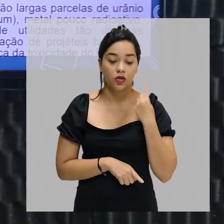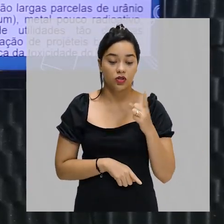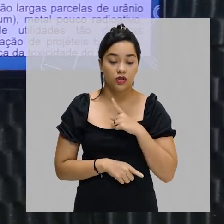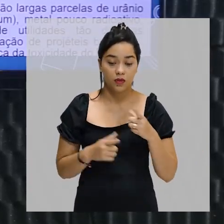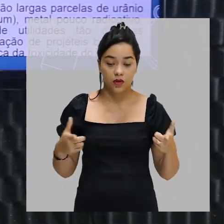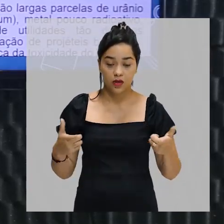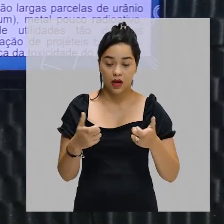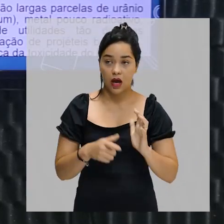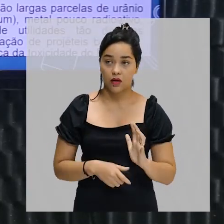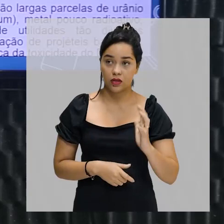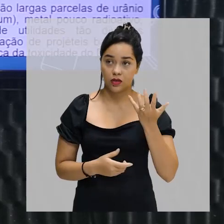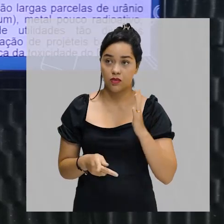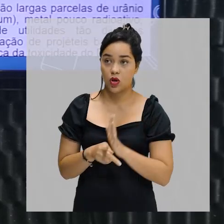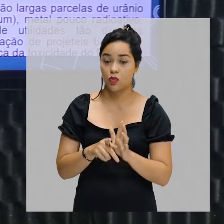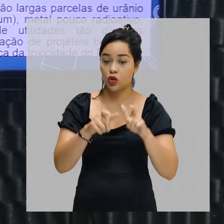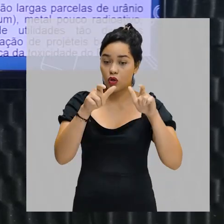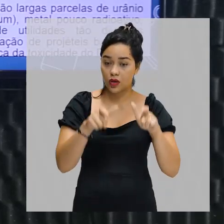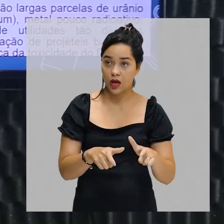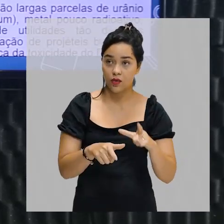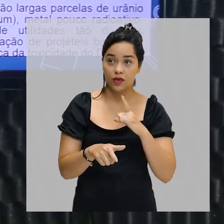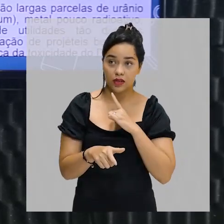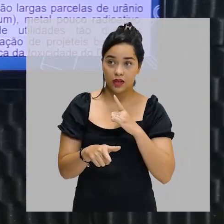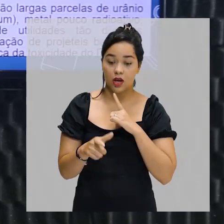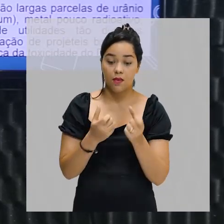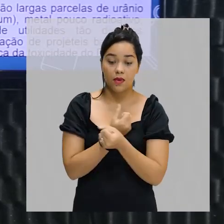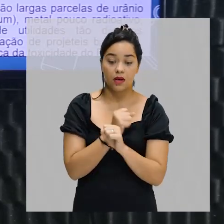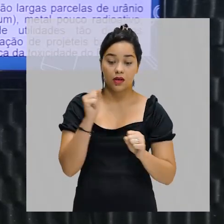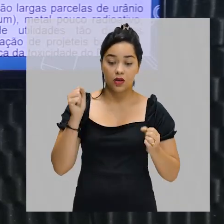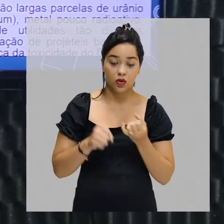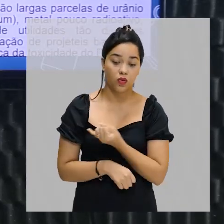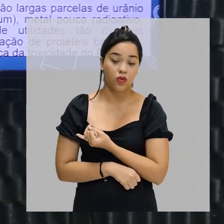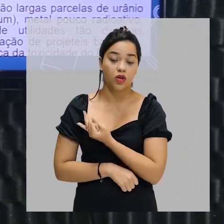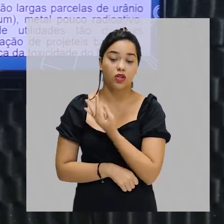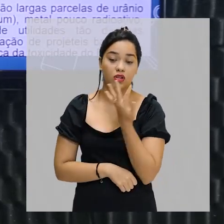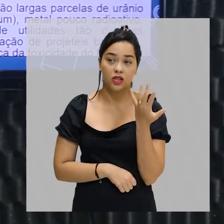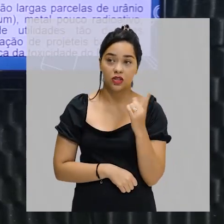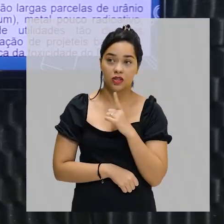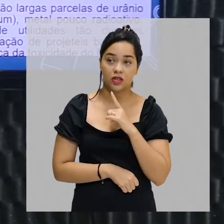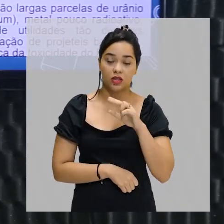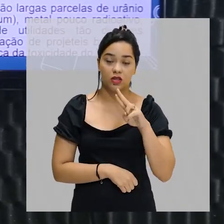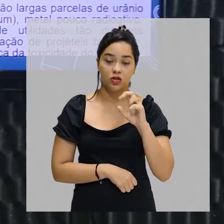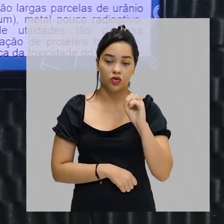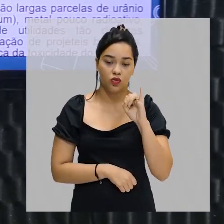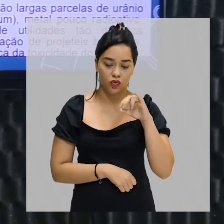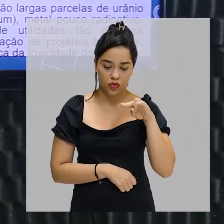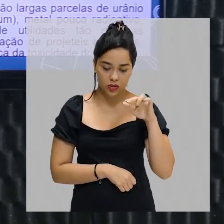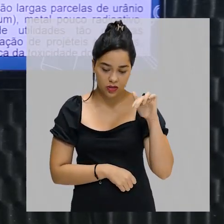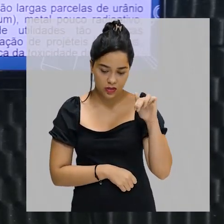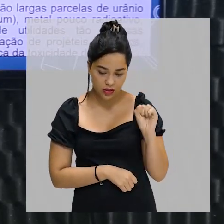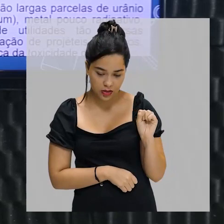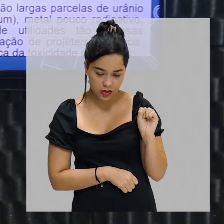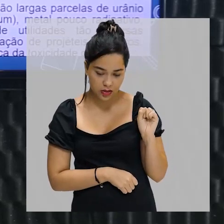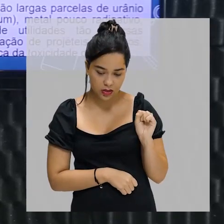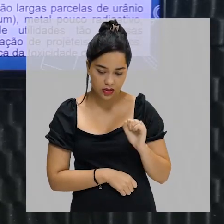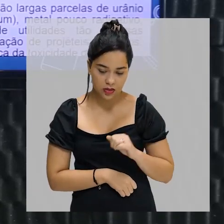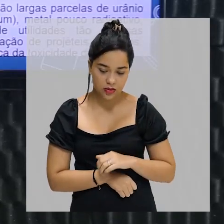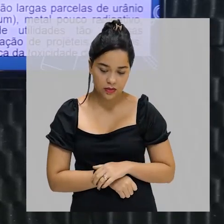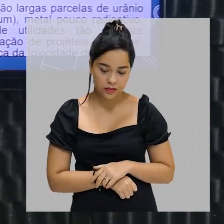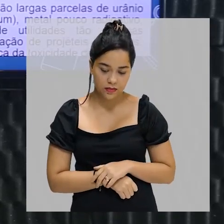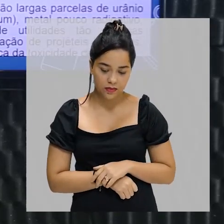conflito acontecendo num local em que existe uma grande quantidade de usinas nucleares,